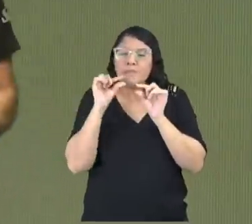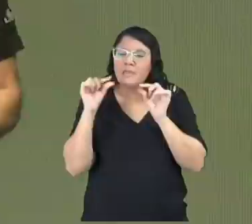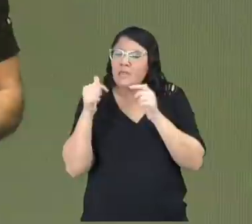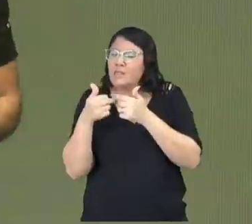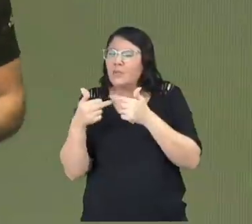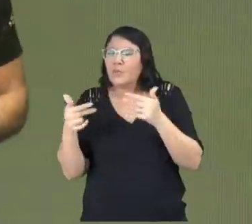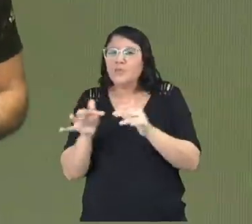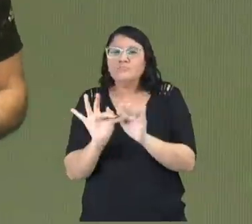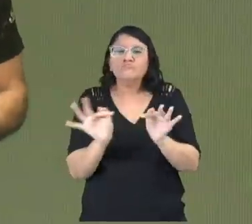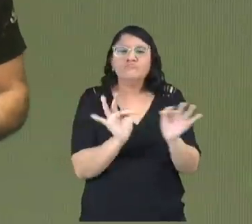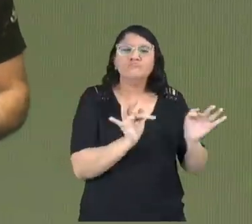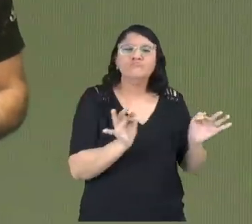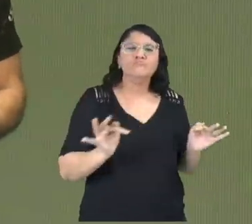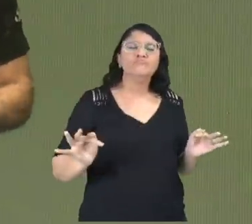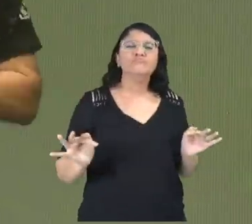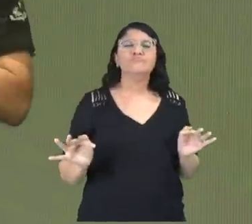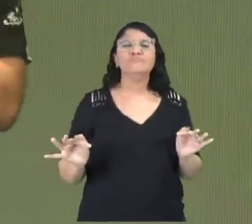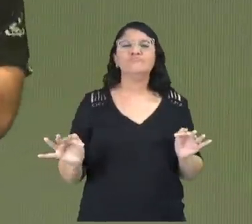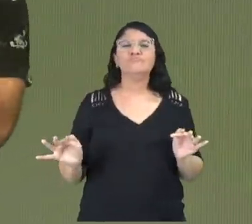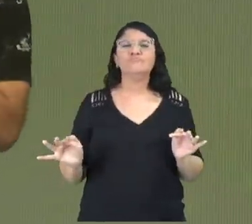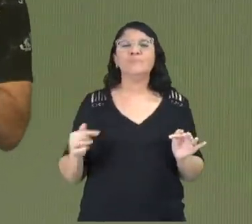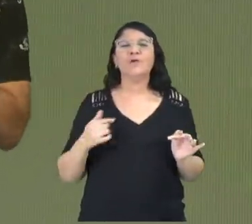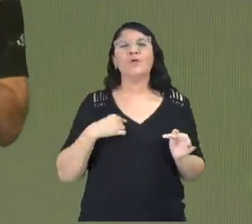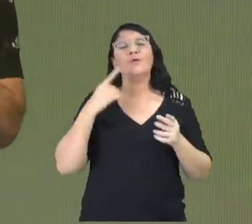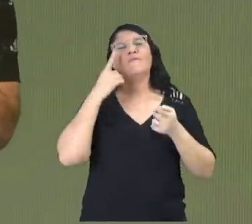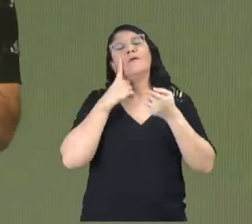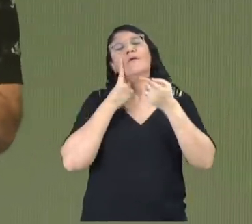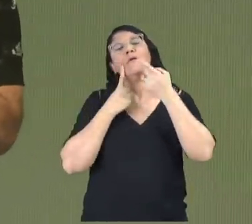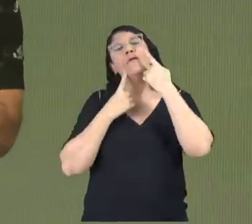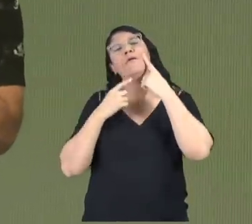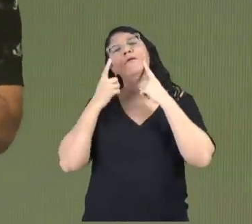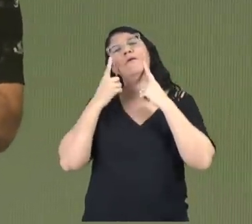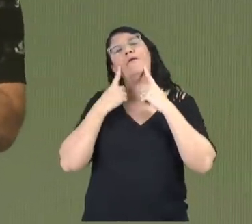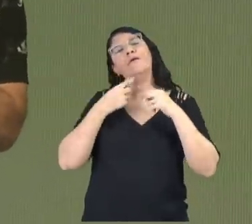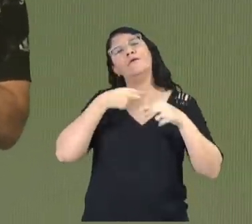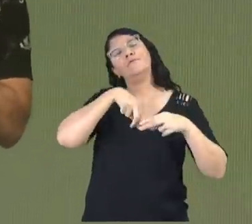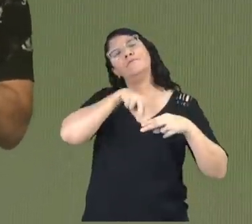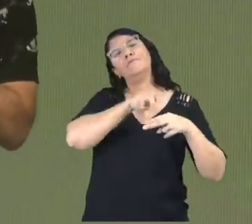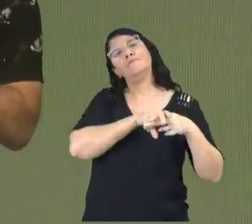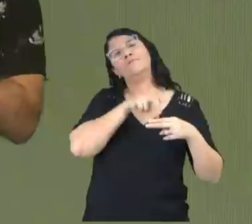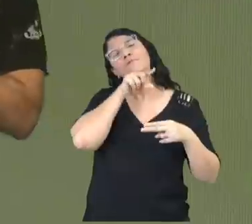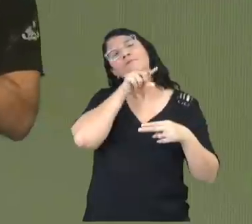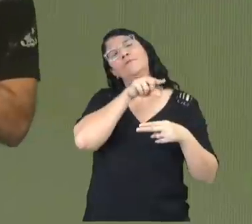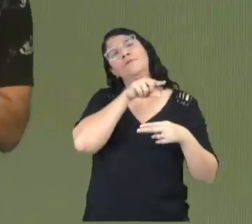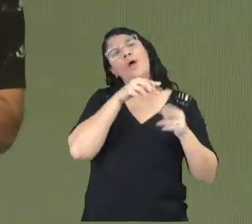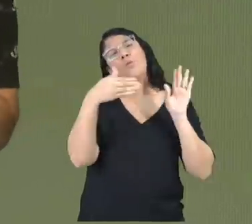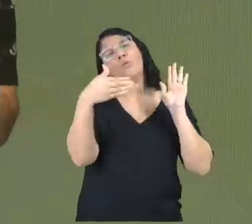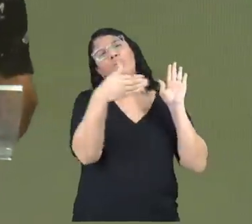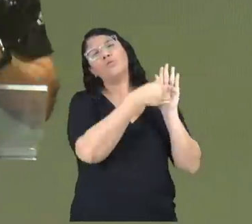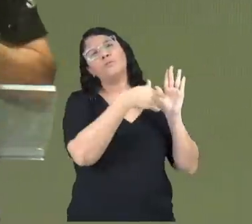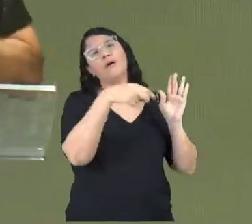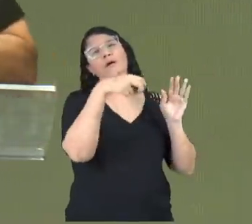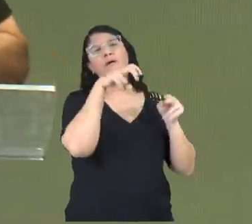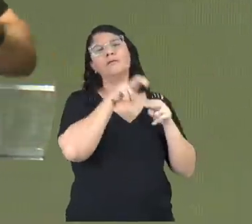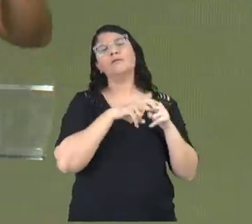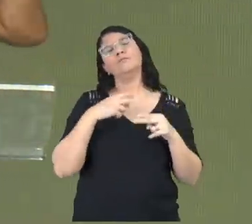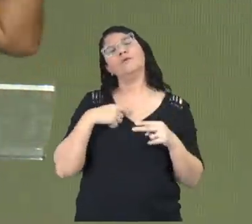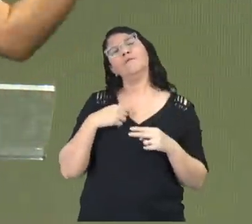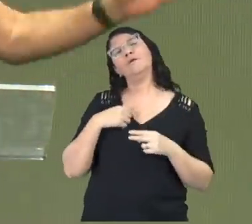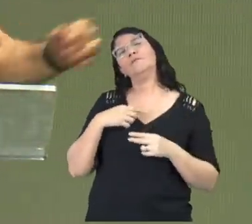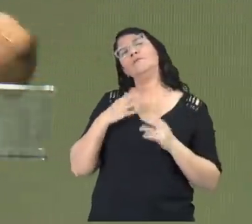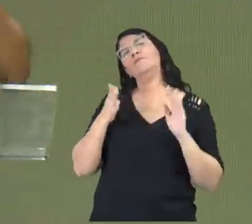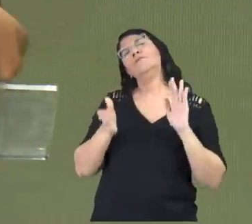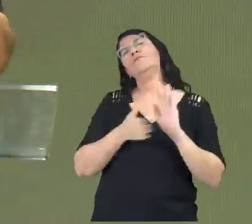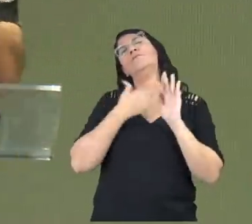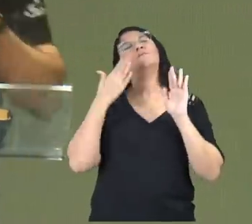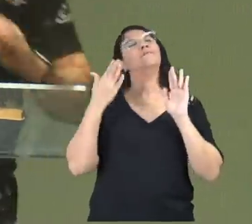dia. Estava ali chorando, cheguei, fiquei na última cadeira ali, antes de subir, lá na última, só louvando ao